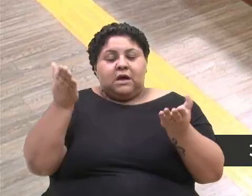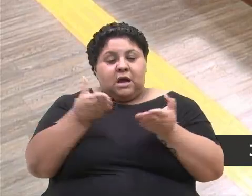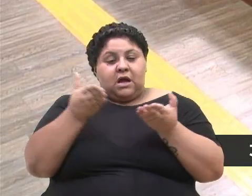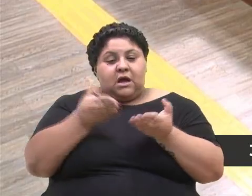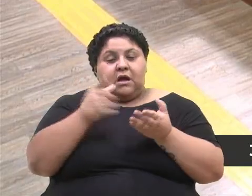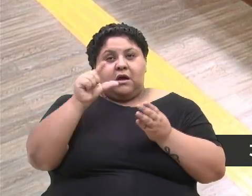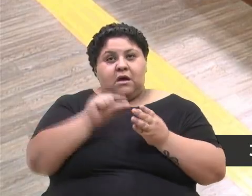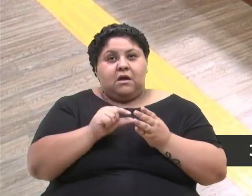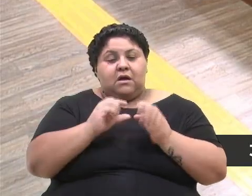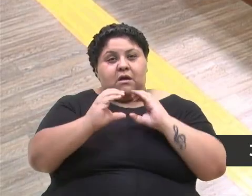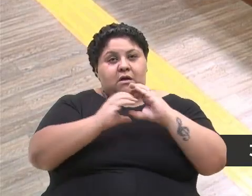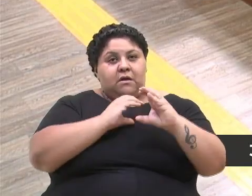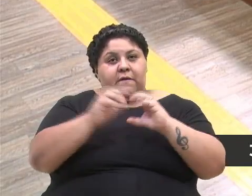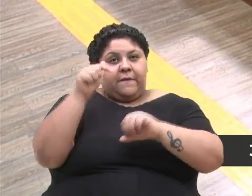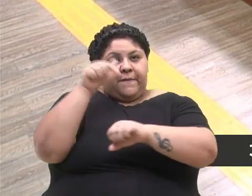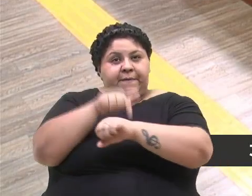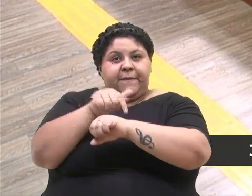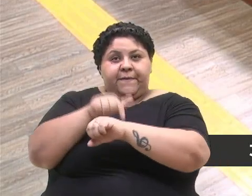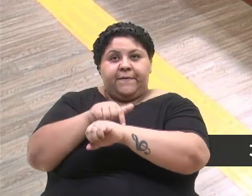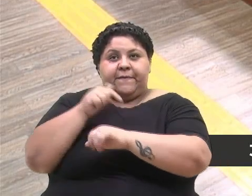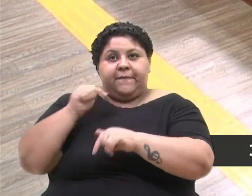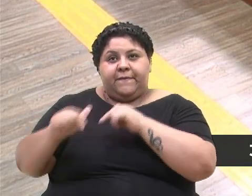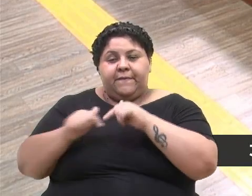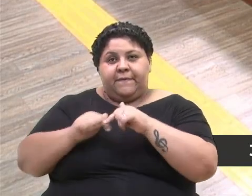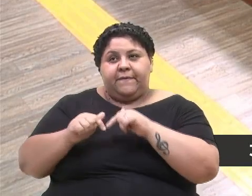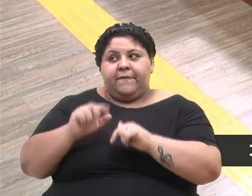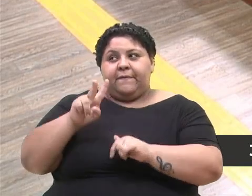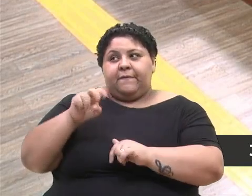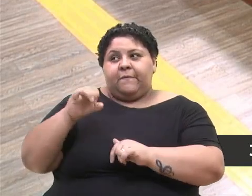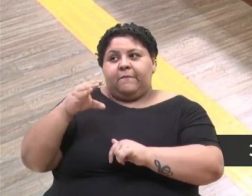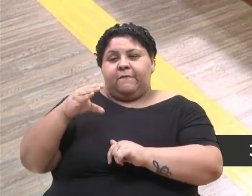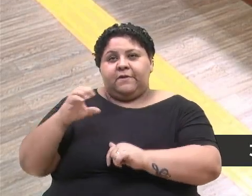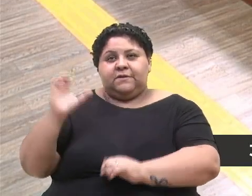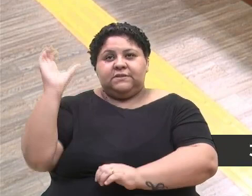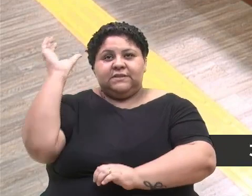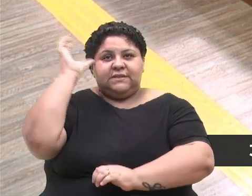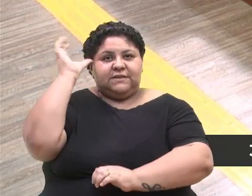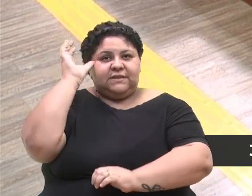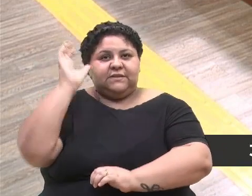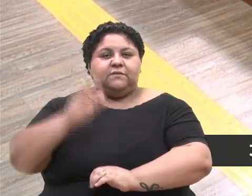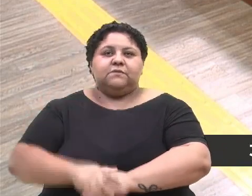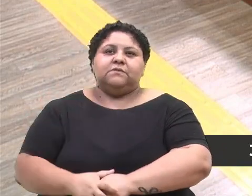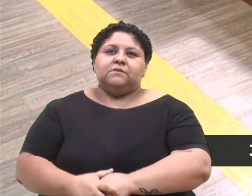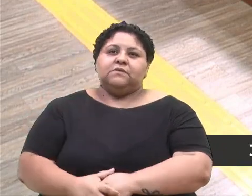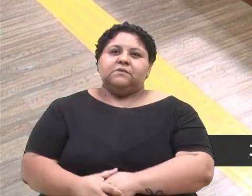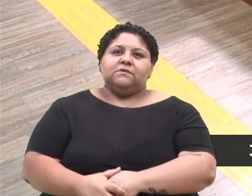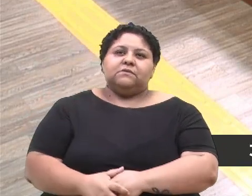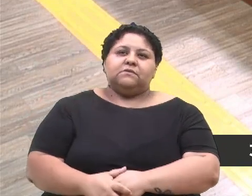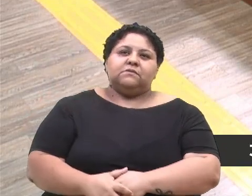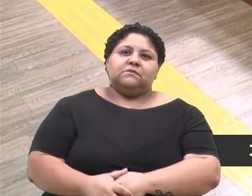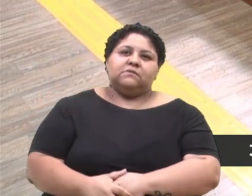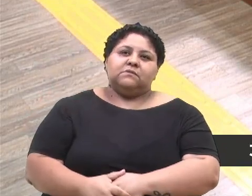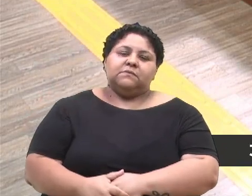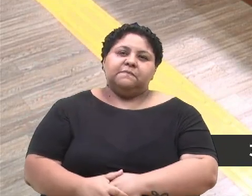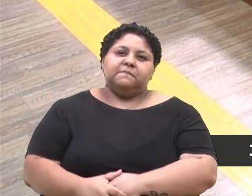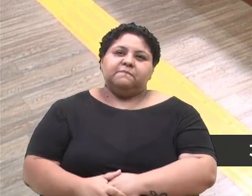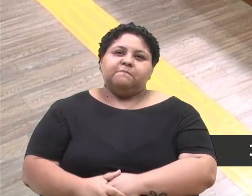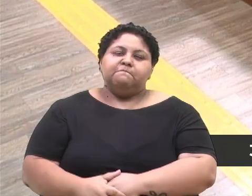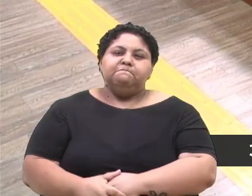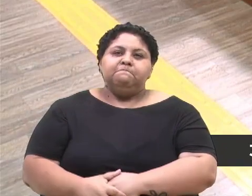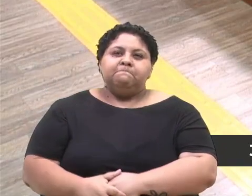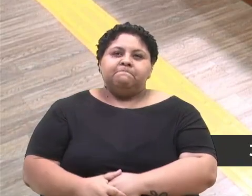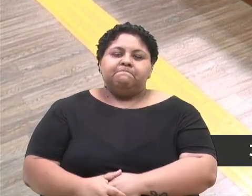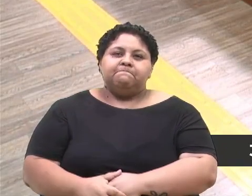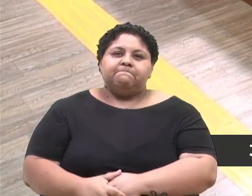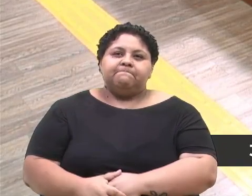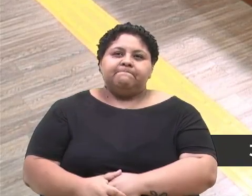expediente, neste momento, passa os trabalhos ao vice Cadore. Está aqui o primeiro escrito.